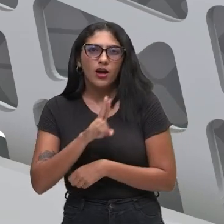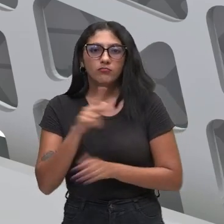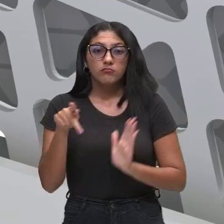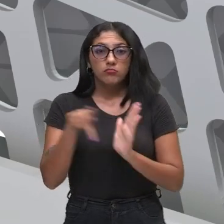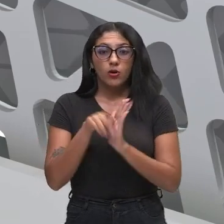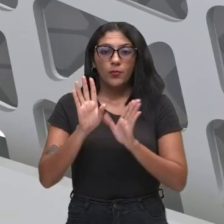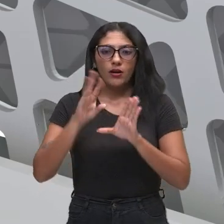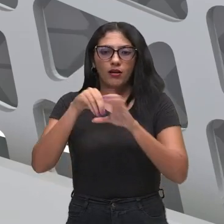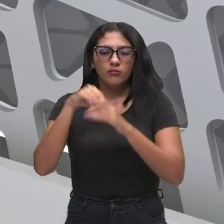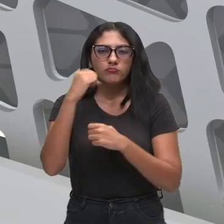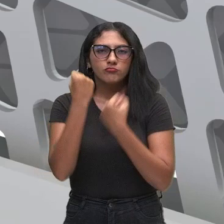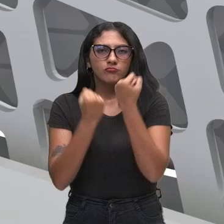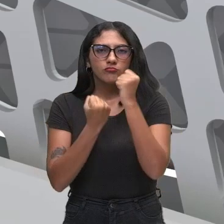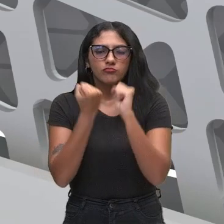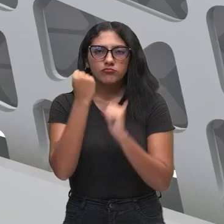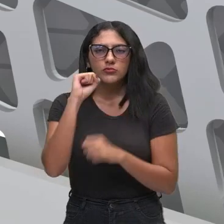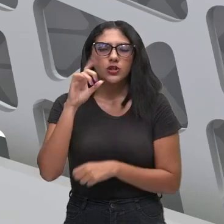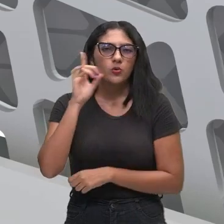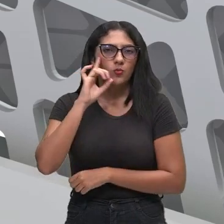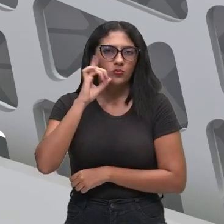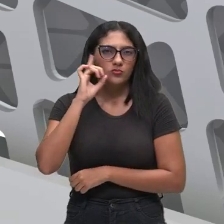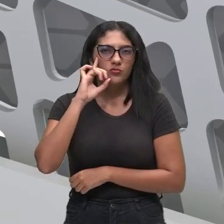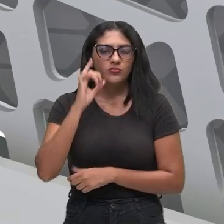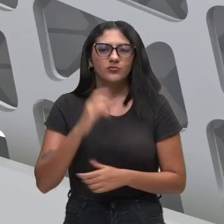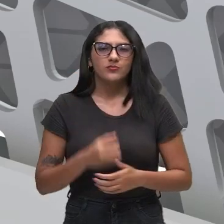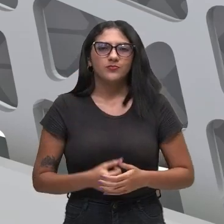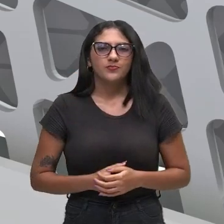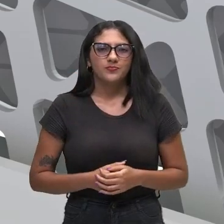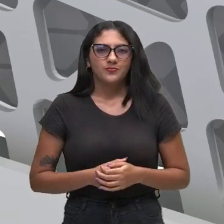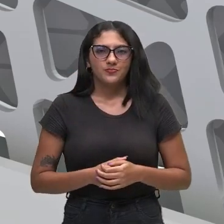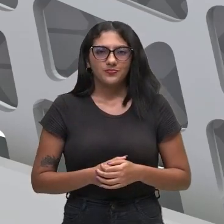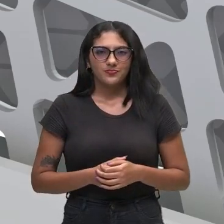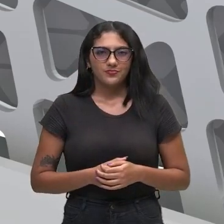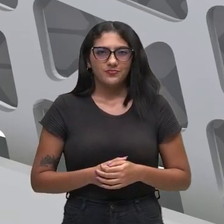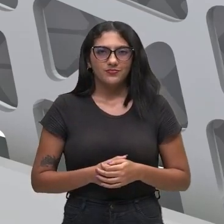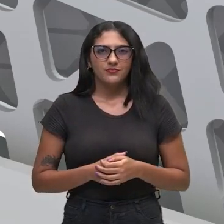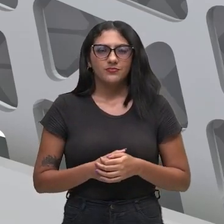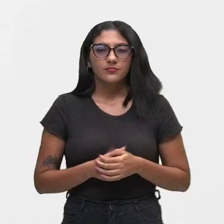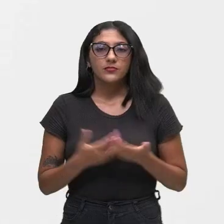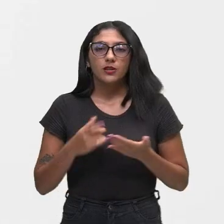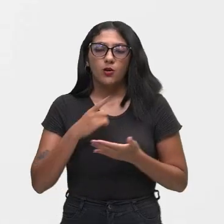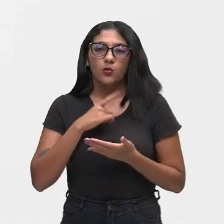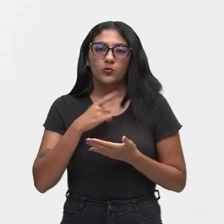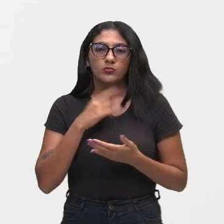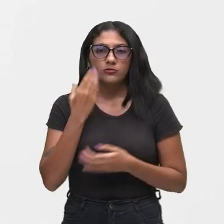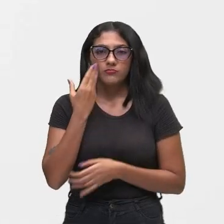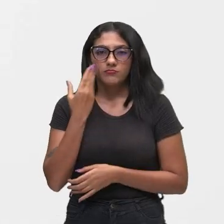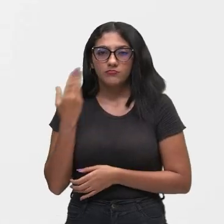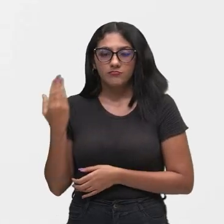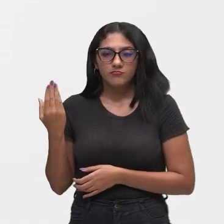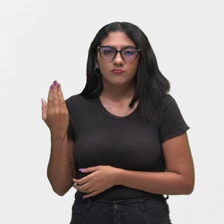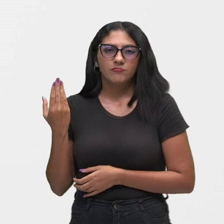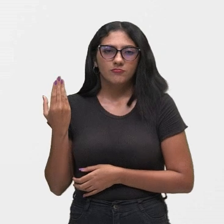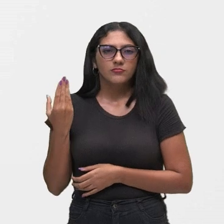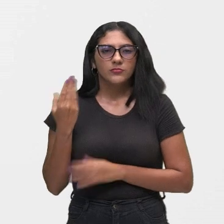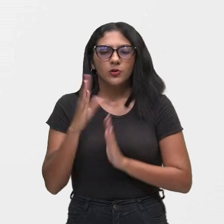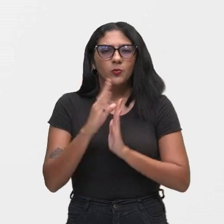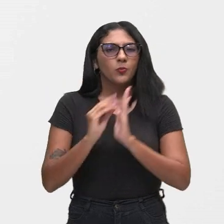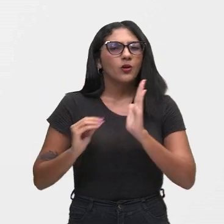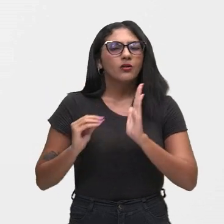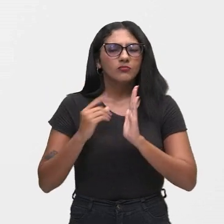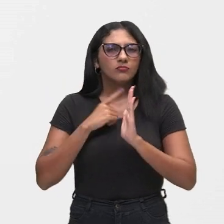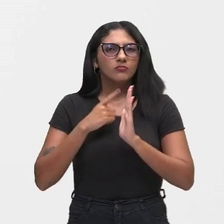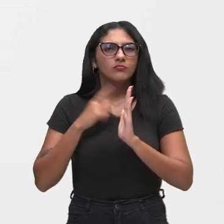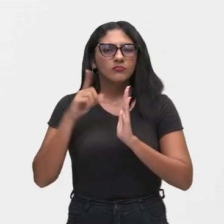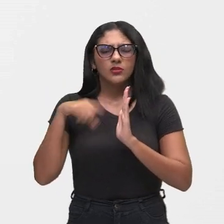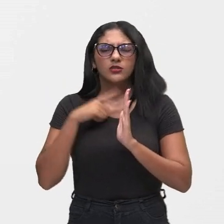e de uso no dia a dia. Então, nós temos aí um vídeo, né, uma imagem, em que vai aí representar